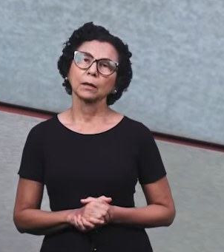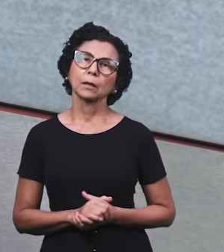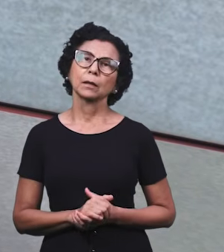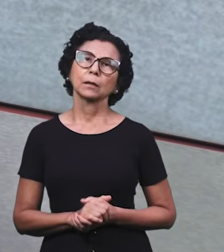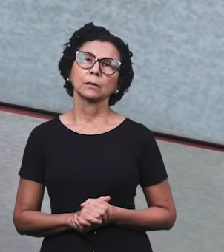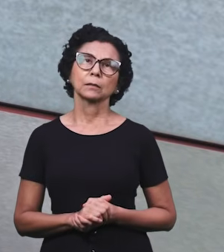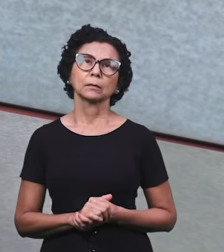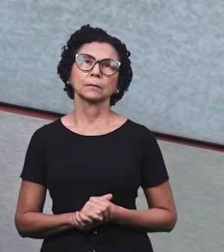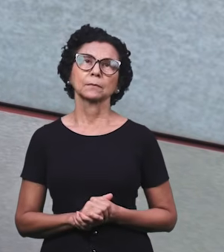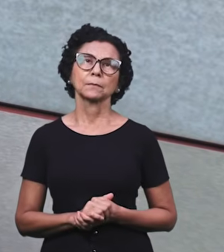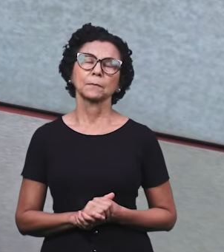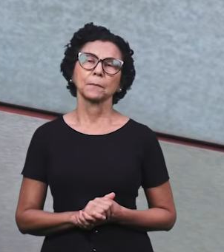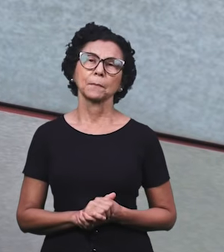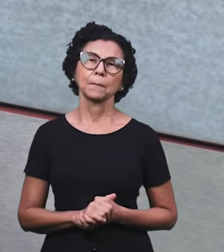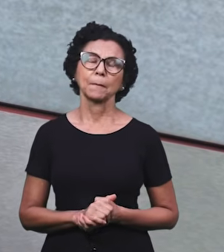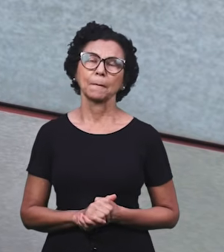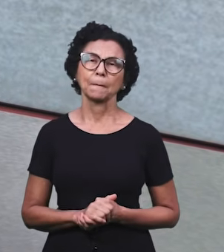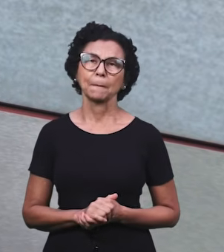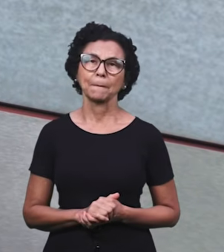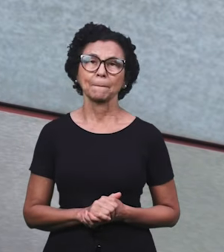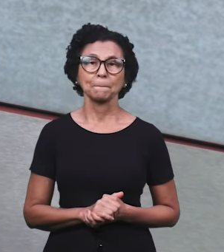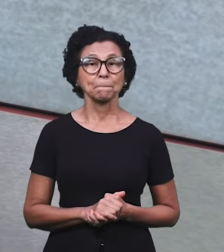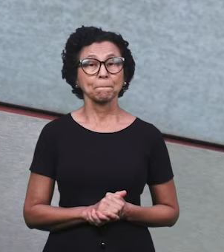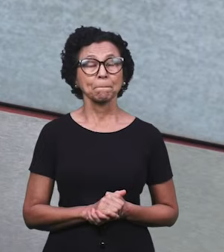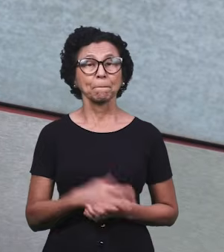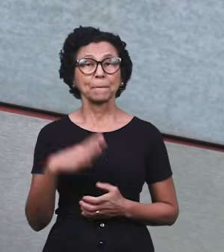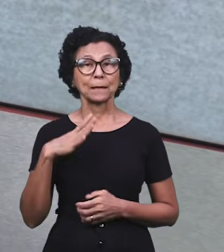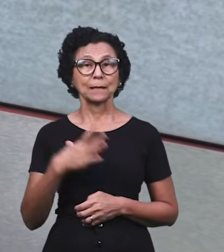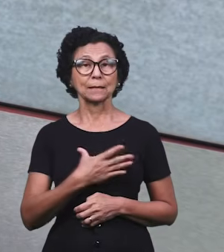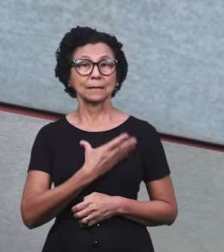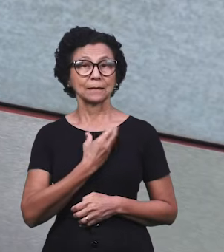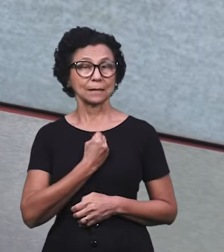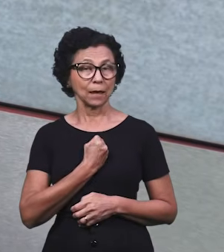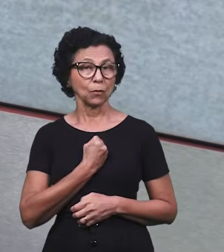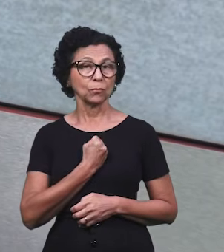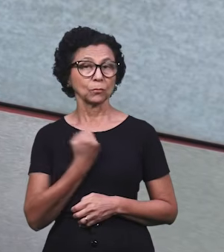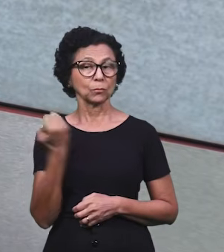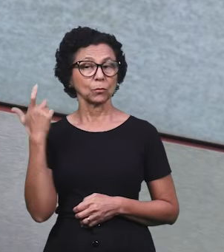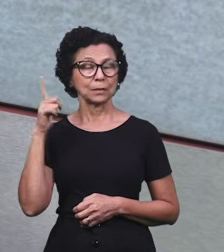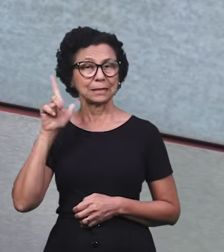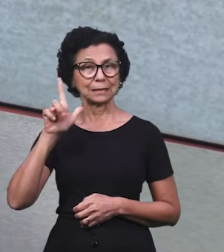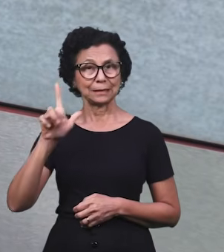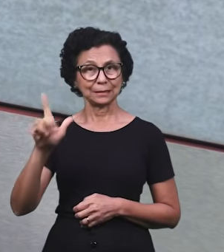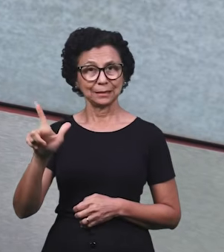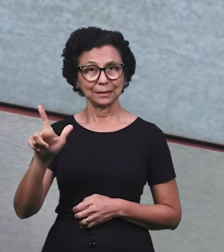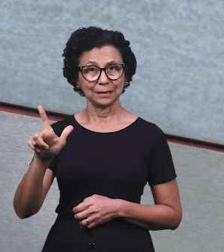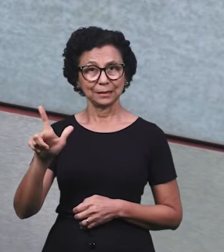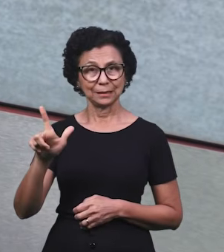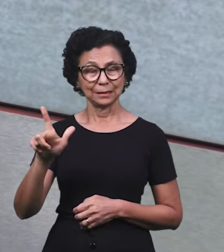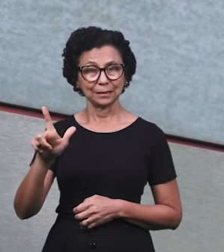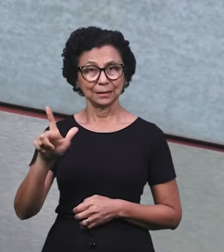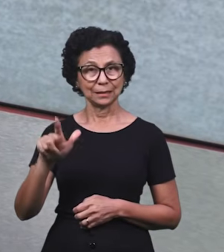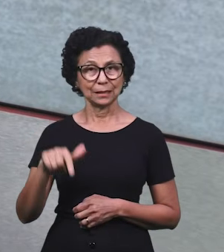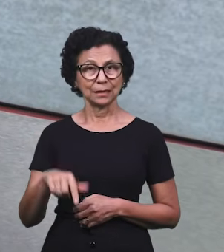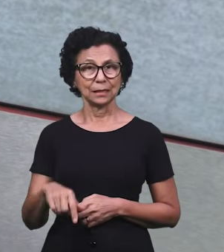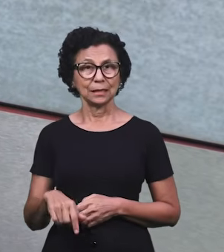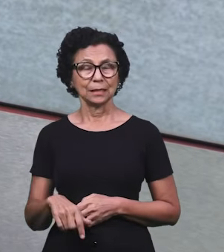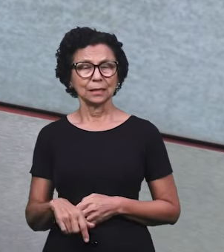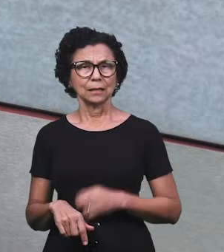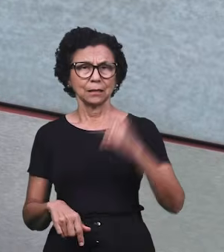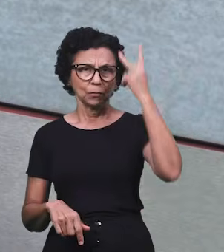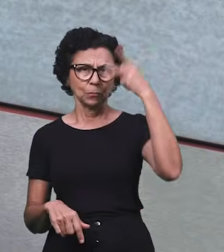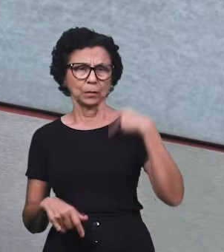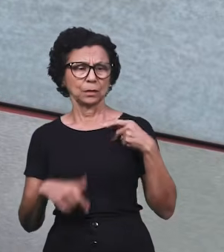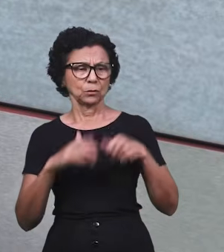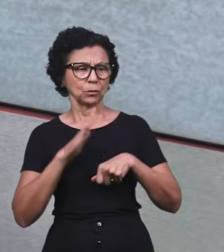feito através do qual nós pudéssemos ser salvos, veja bem, não foi feito por nós mesmos, mas